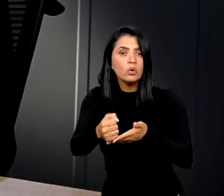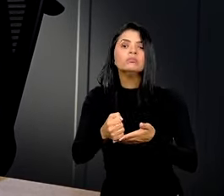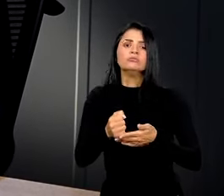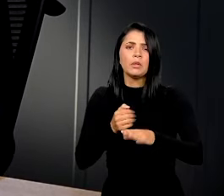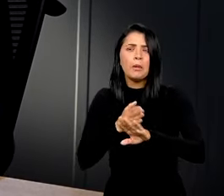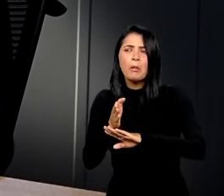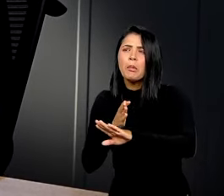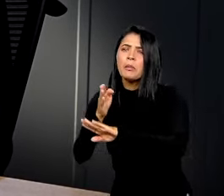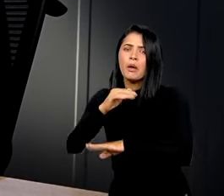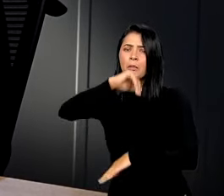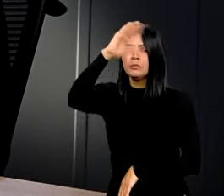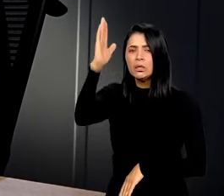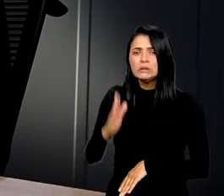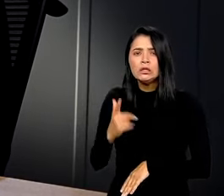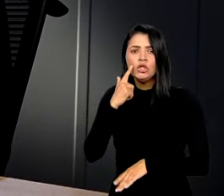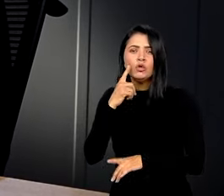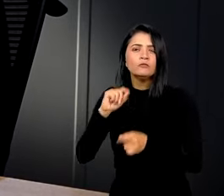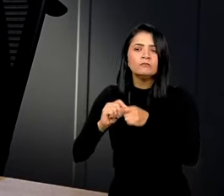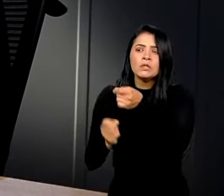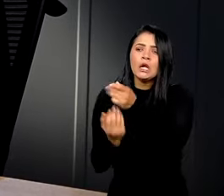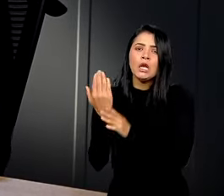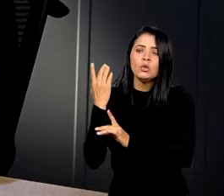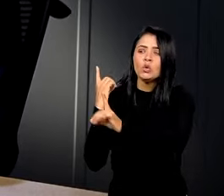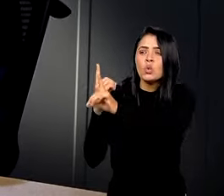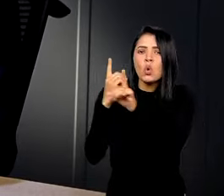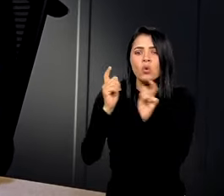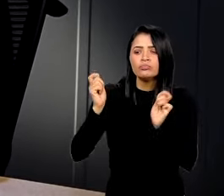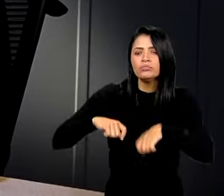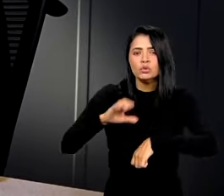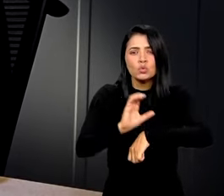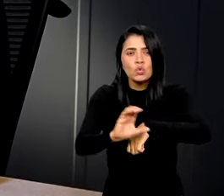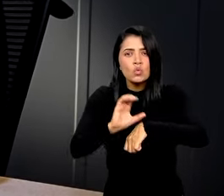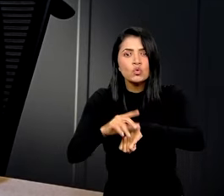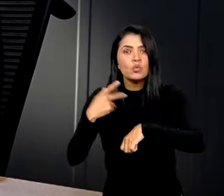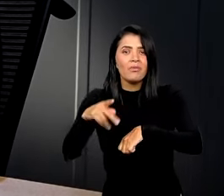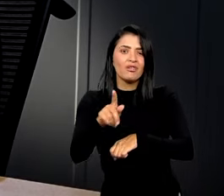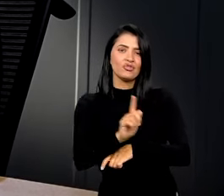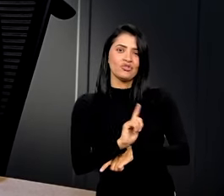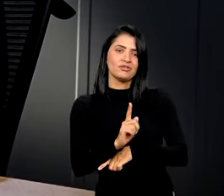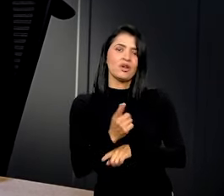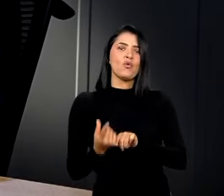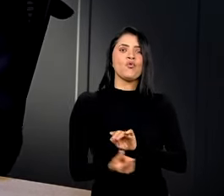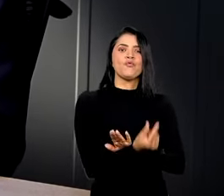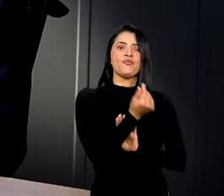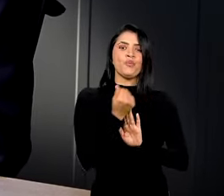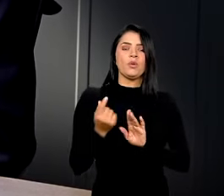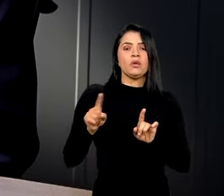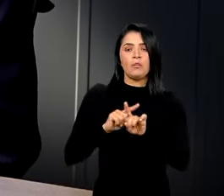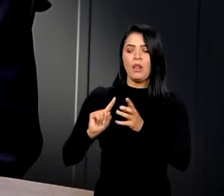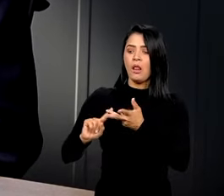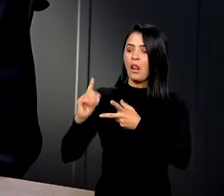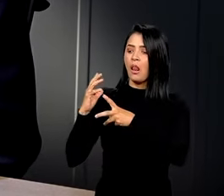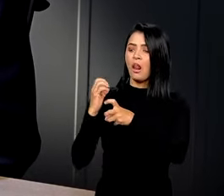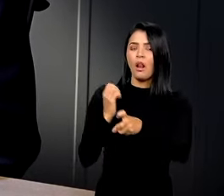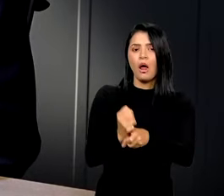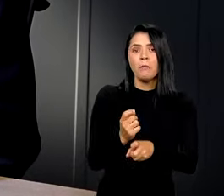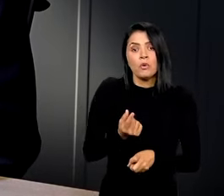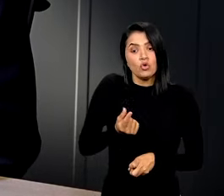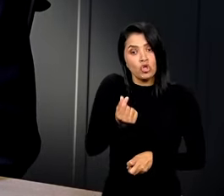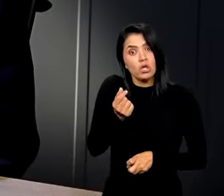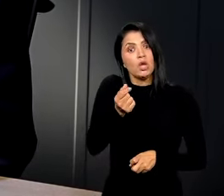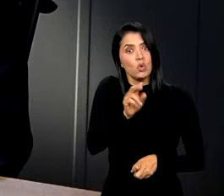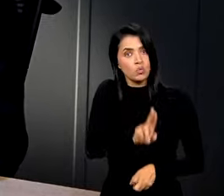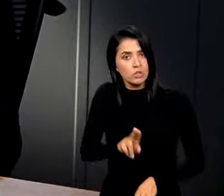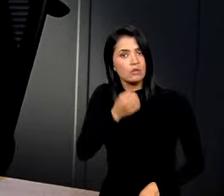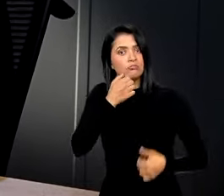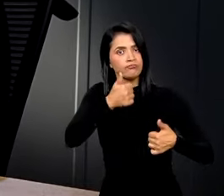inteiro, fazendo encontros de capacitação para gestão financeira e contábil, para que o recurso seja bem